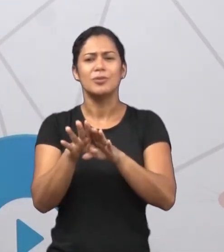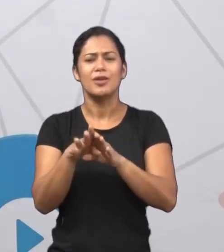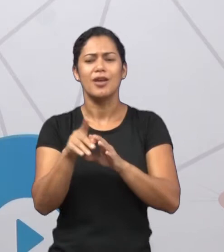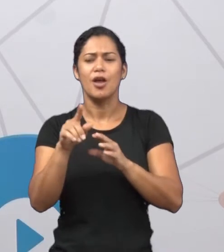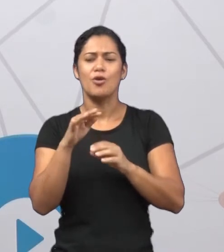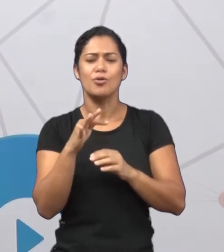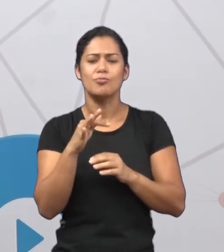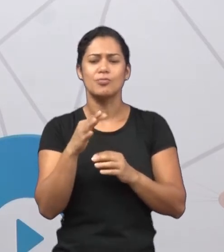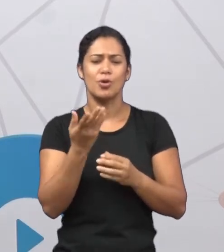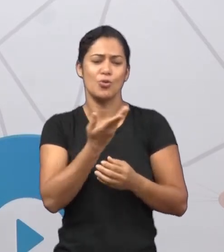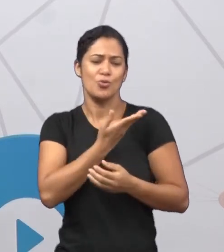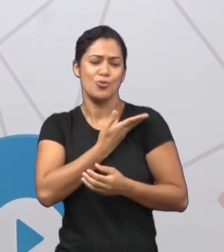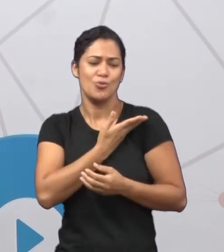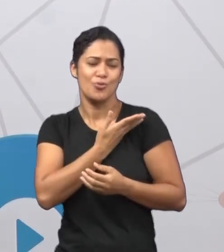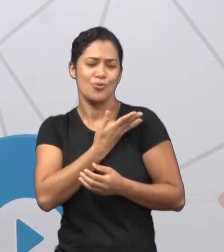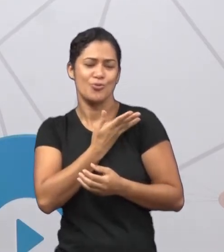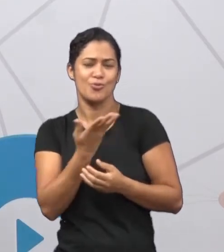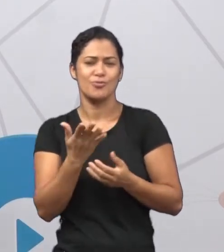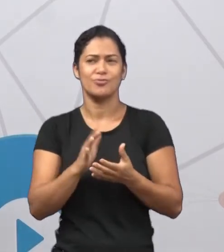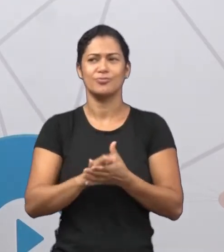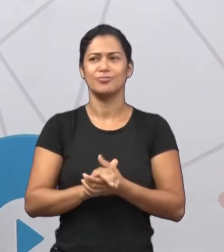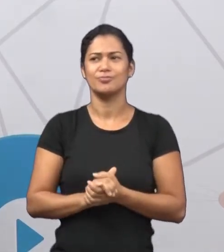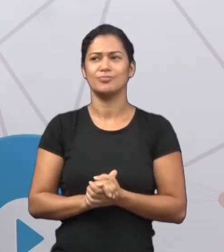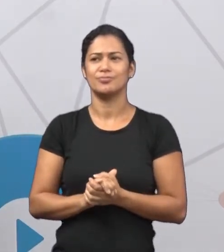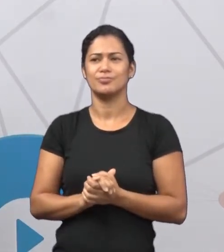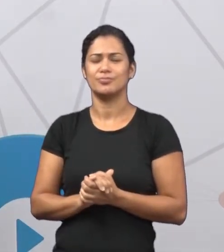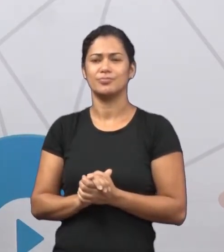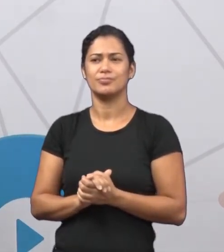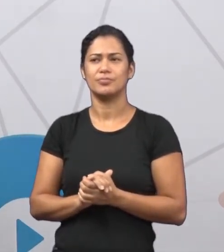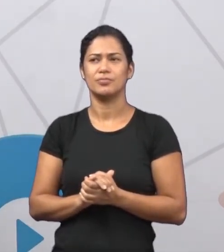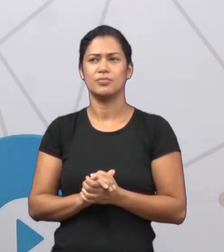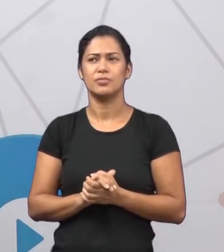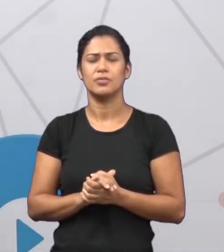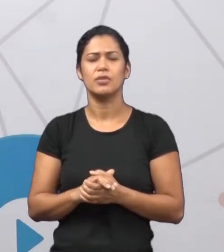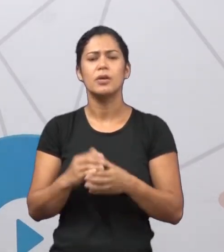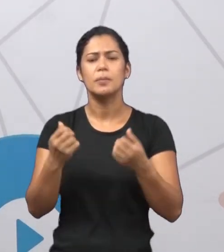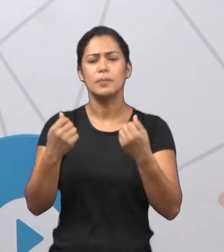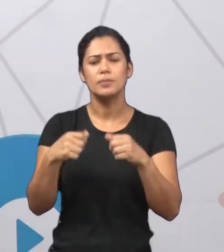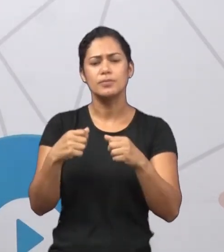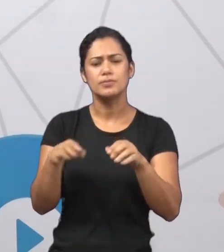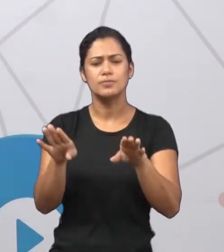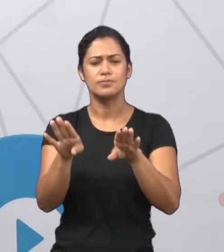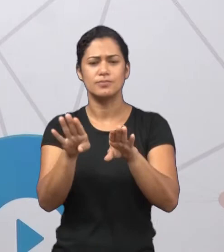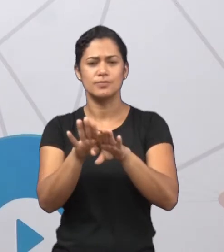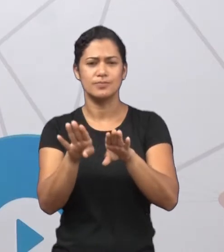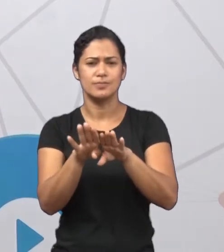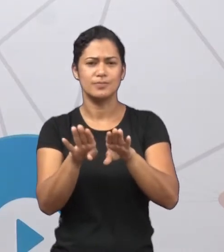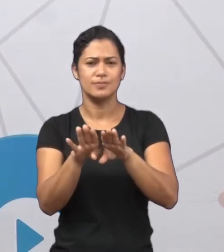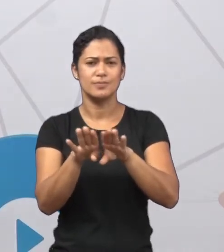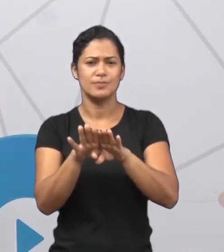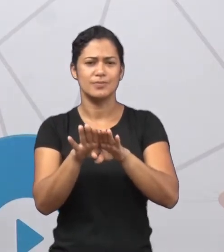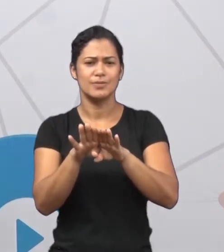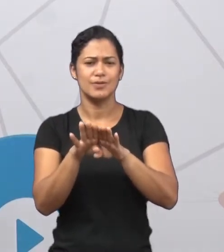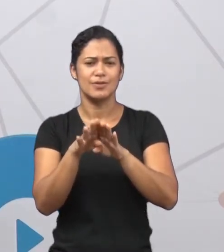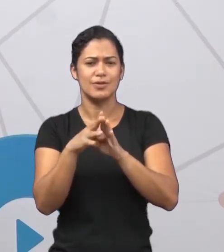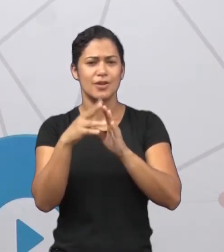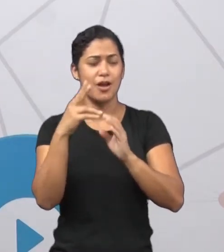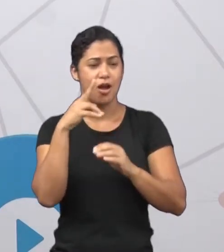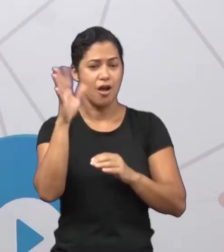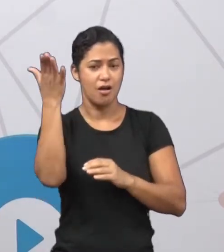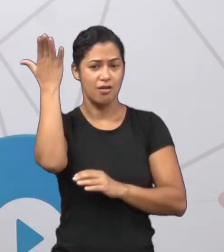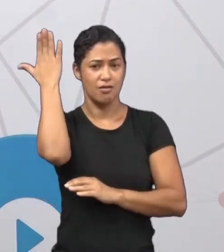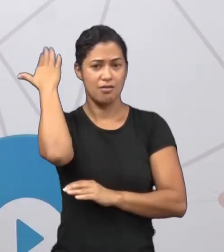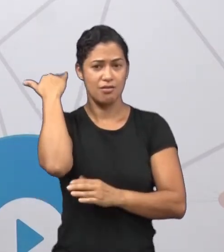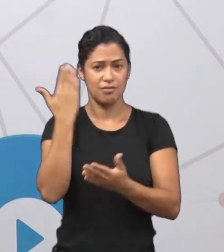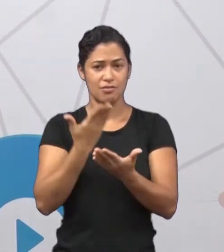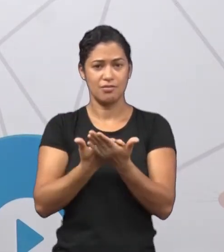sabem. Então nós vamos colocar em prática através de quê? De algumas questões acerca daquilo que nós já vimos durante a